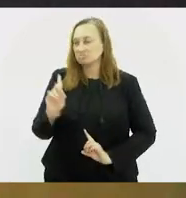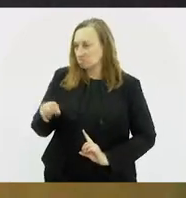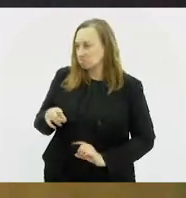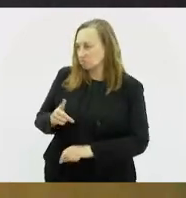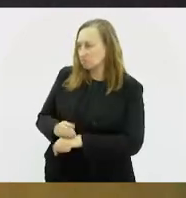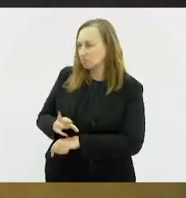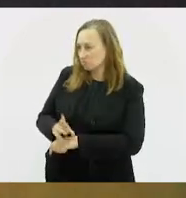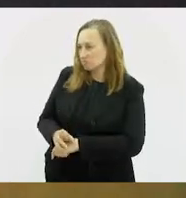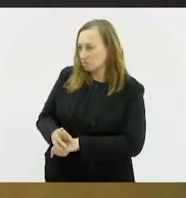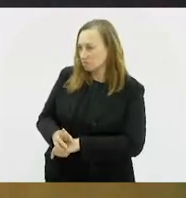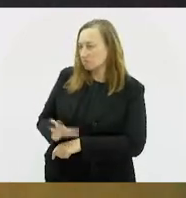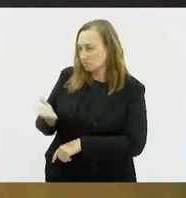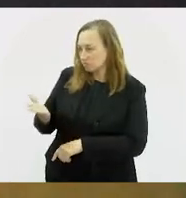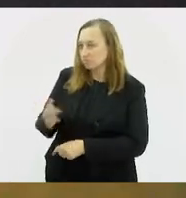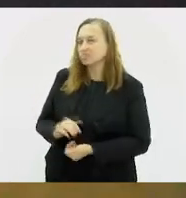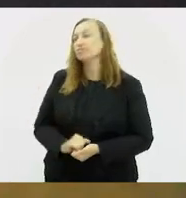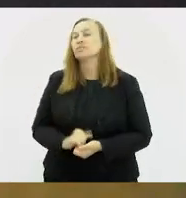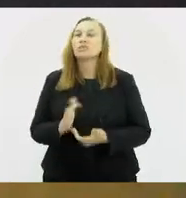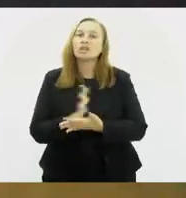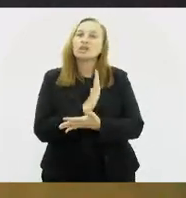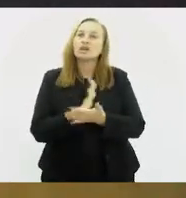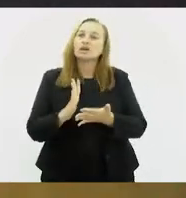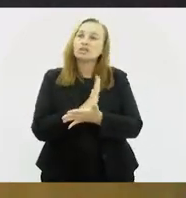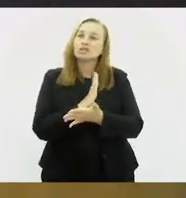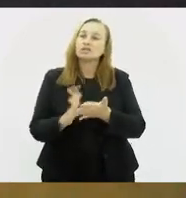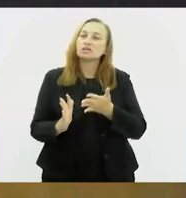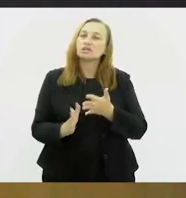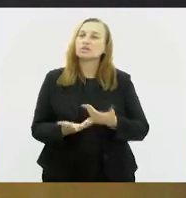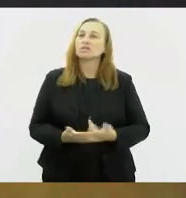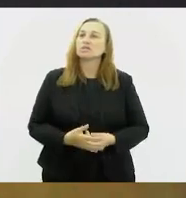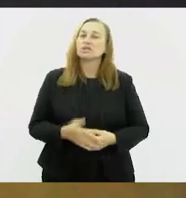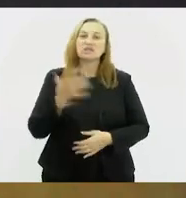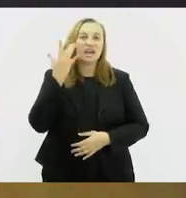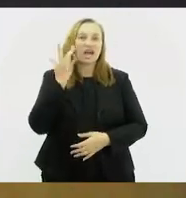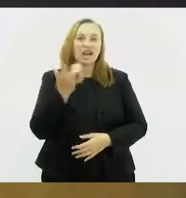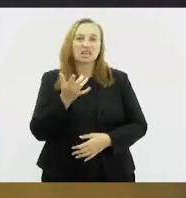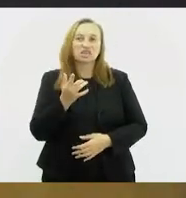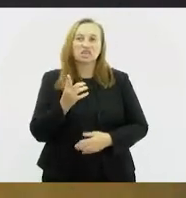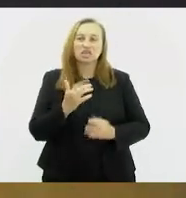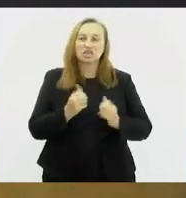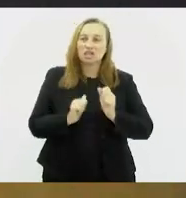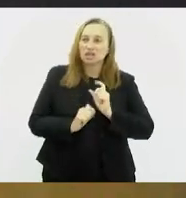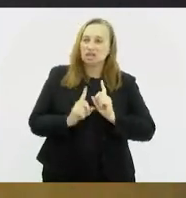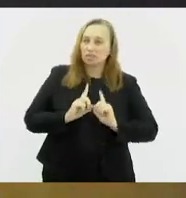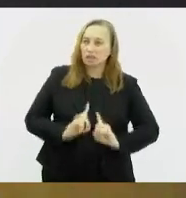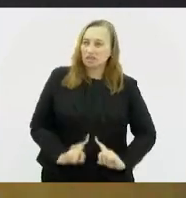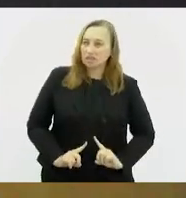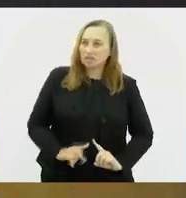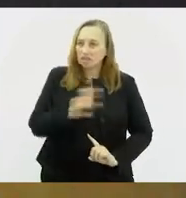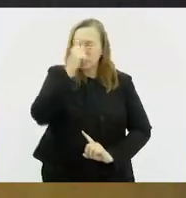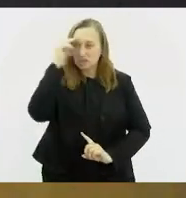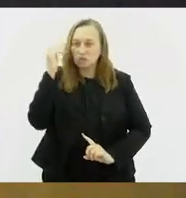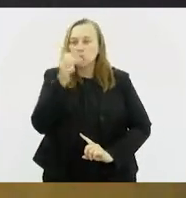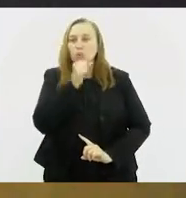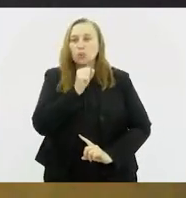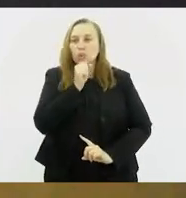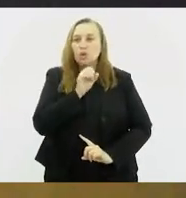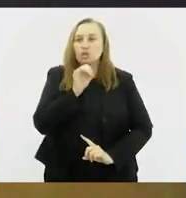E, às vezes, a gente se equivoca achando que a depressão na pessoa idosa é só aquele idoso que